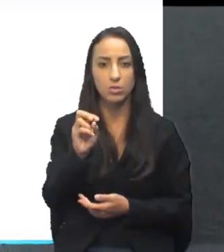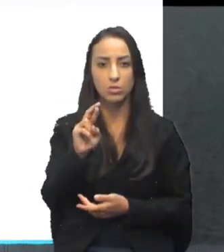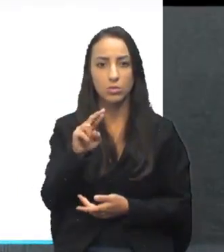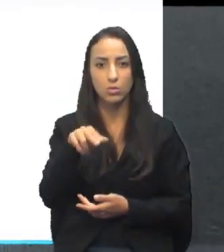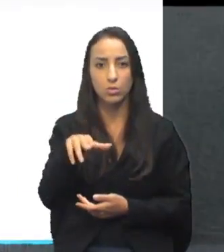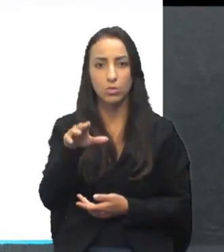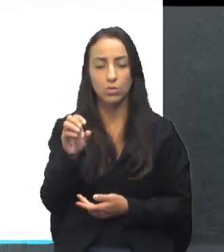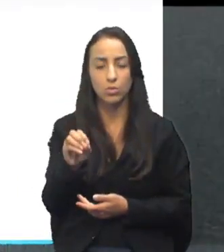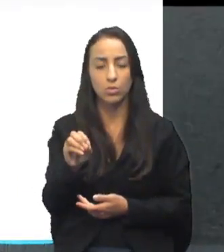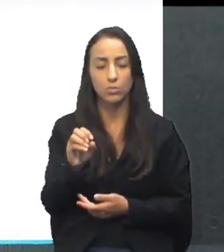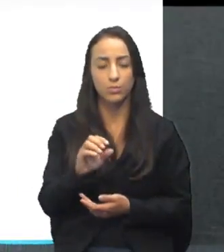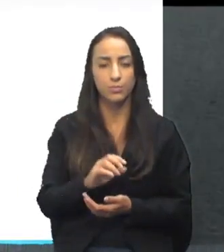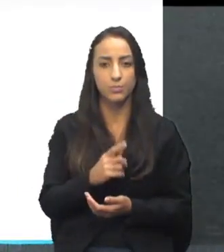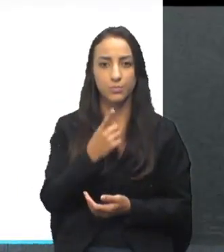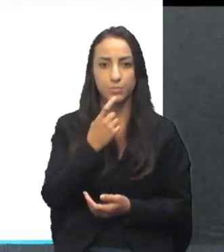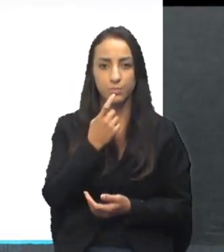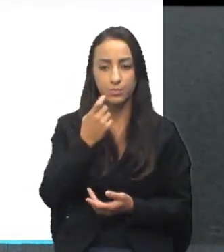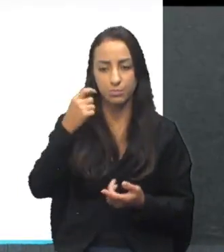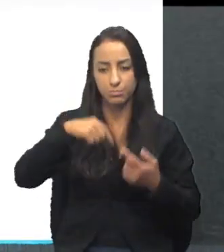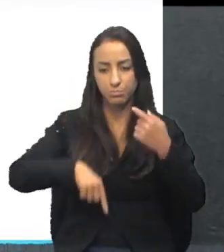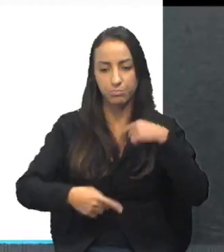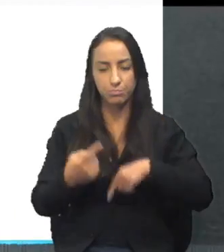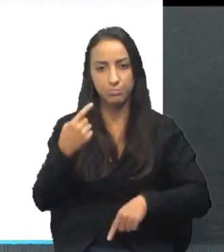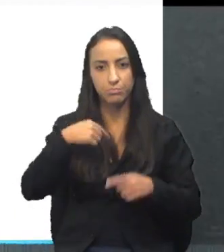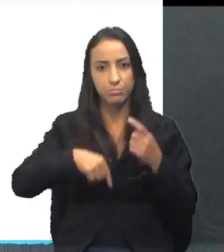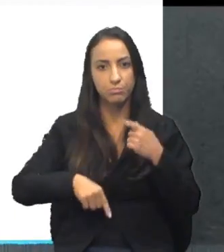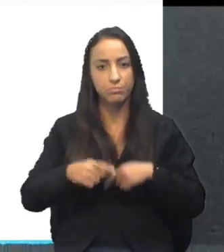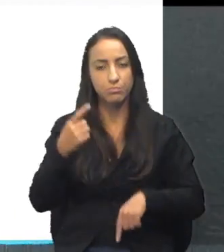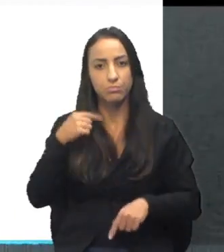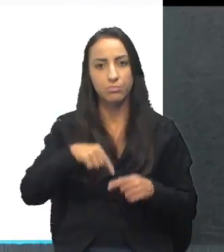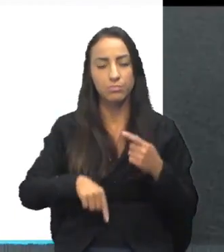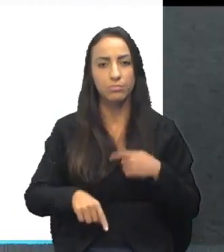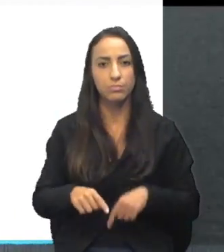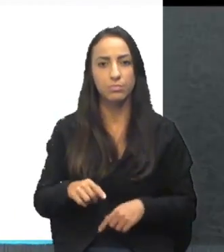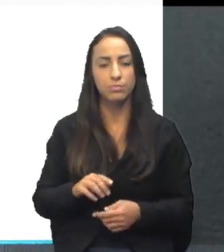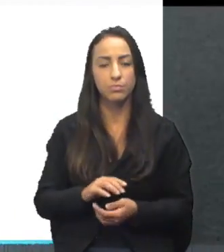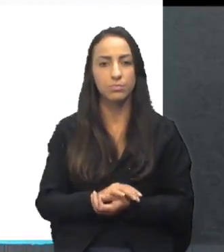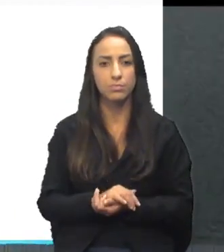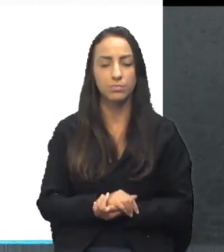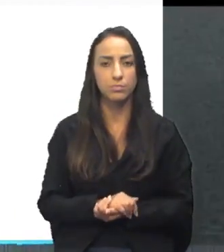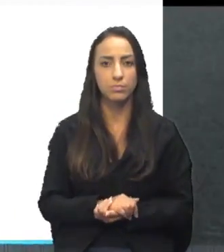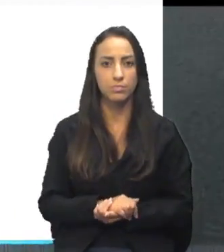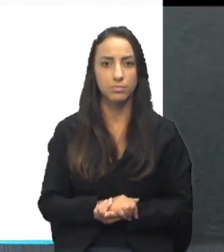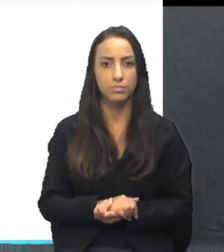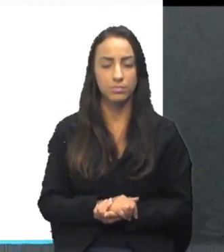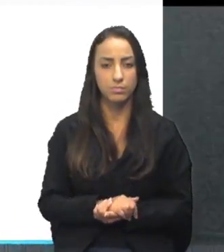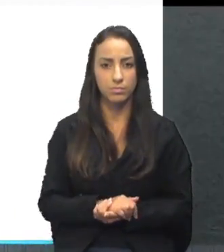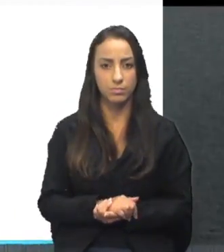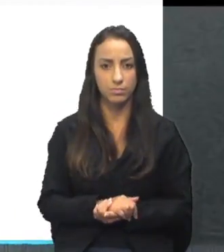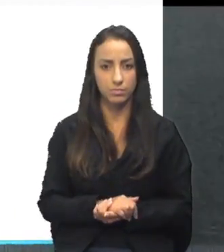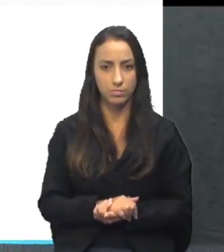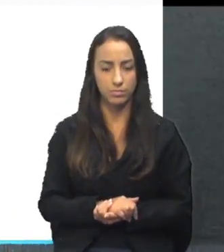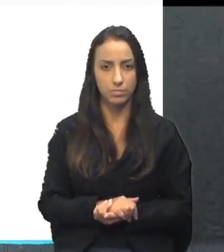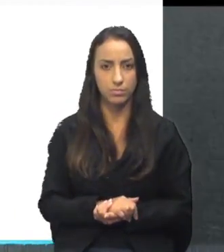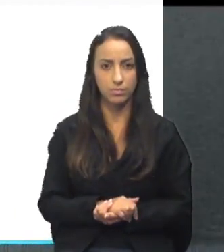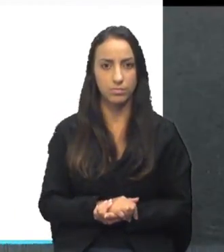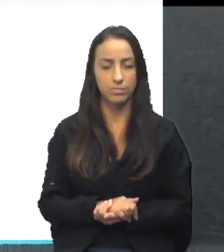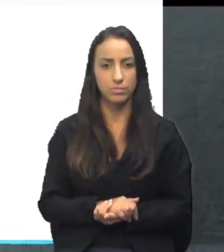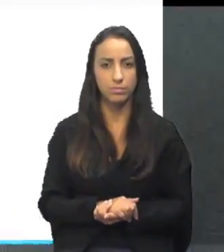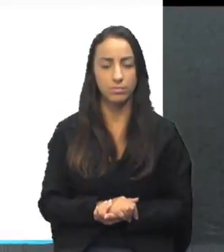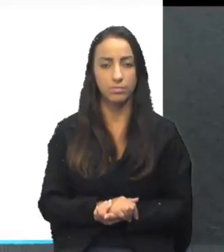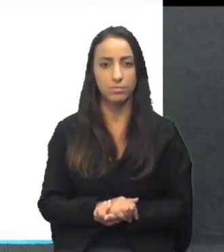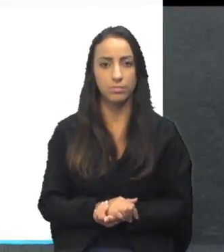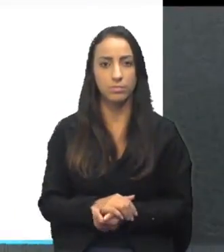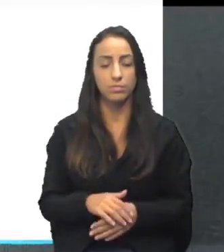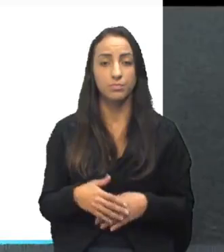direção à região do crânio, principalmente aumentando o fluxo de sangue arterial. Então, quando